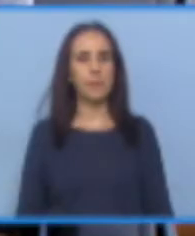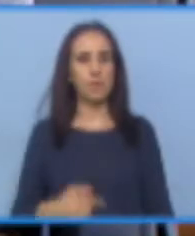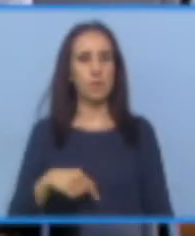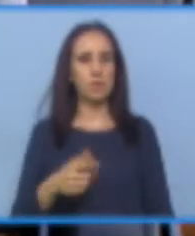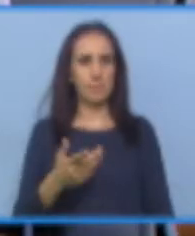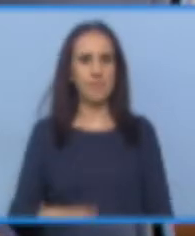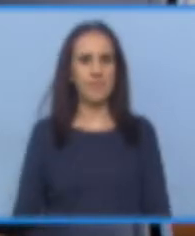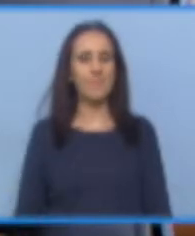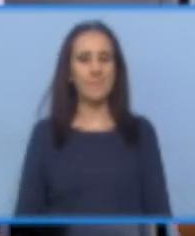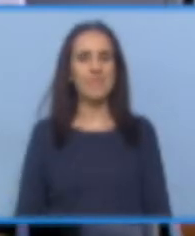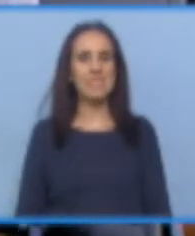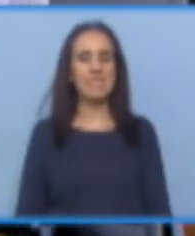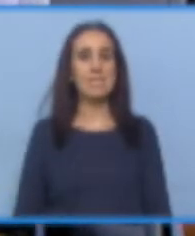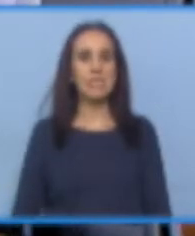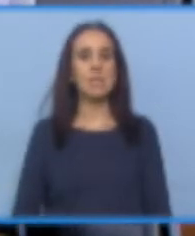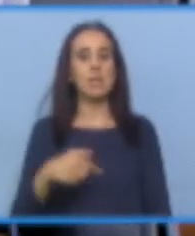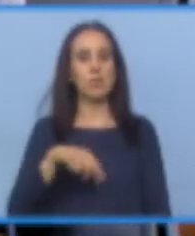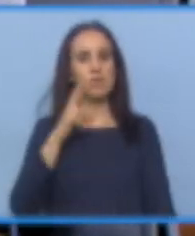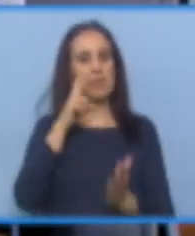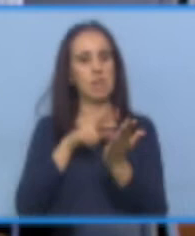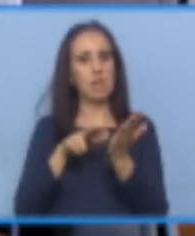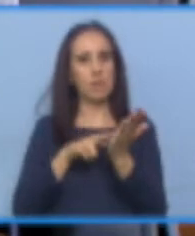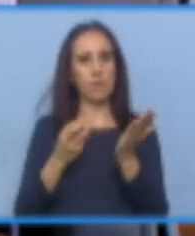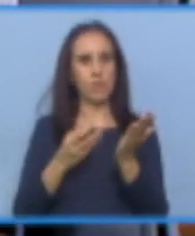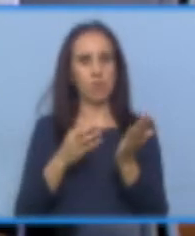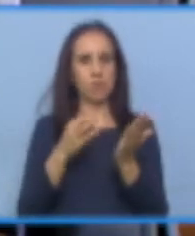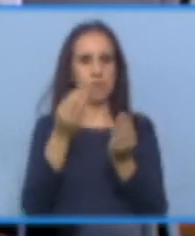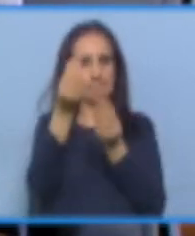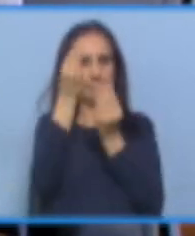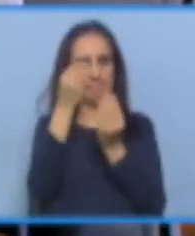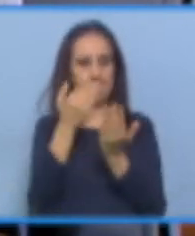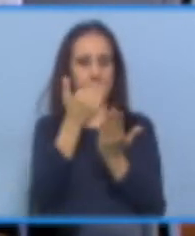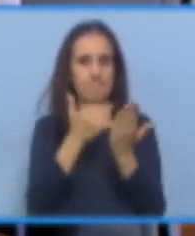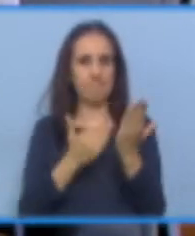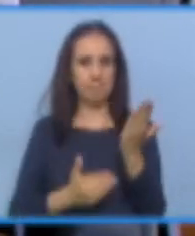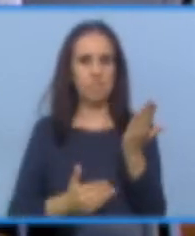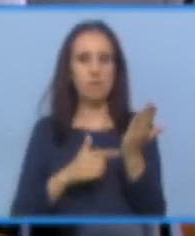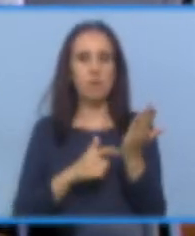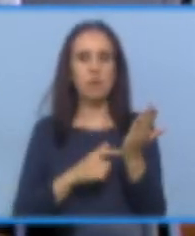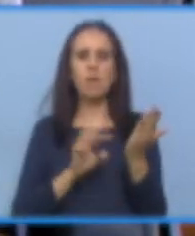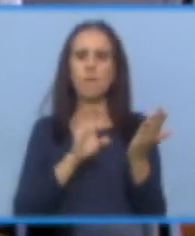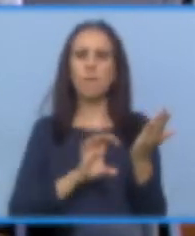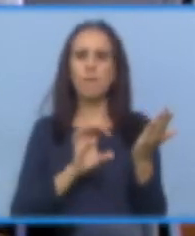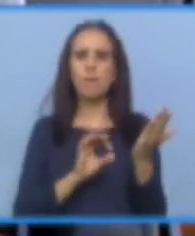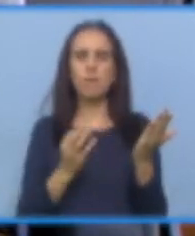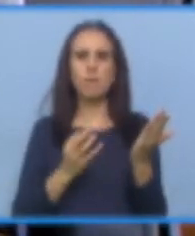Sim, fomos lendo para já as catequeses, que têm um formato que é de facto